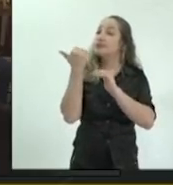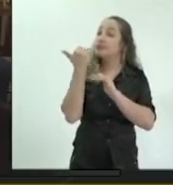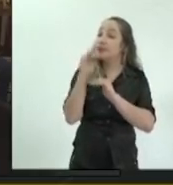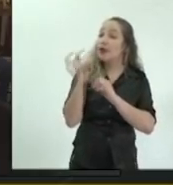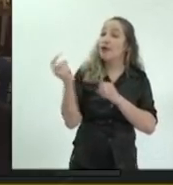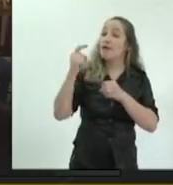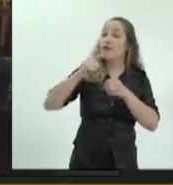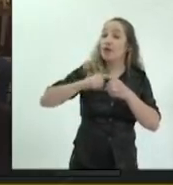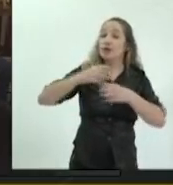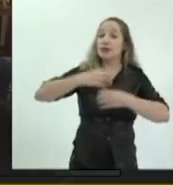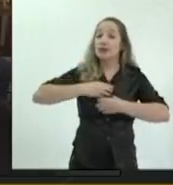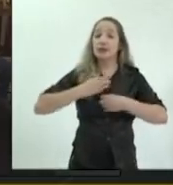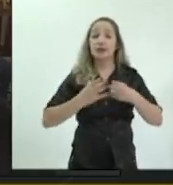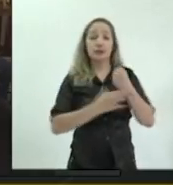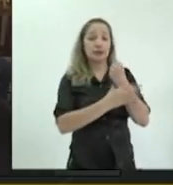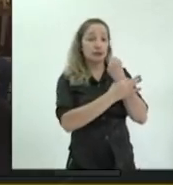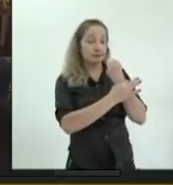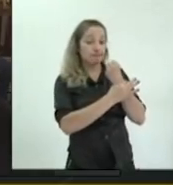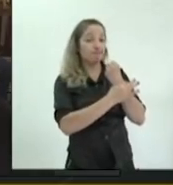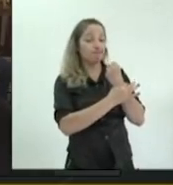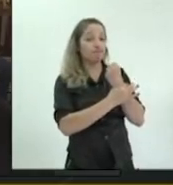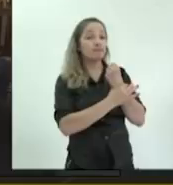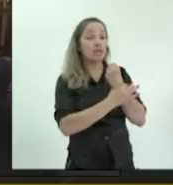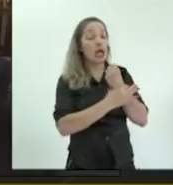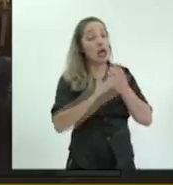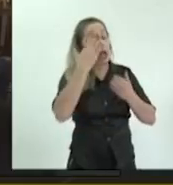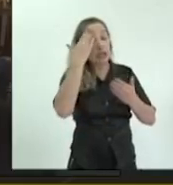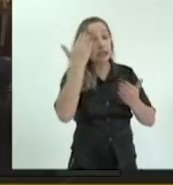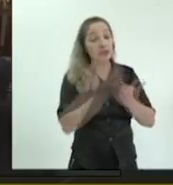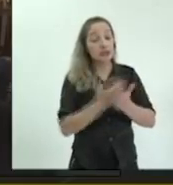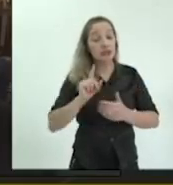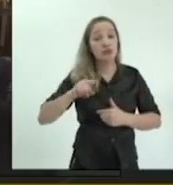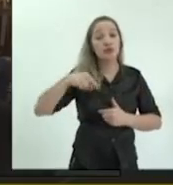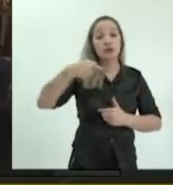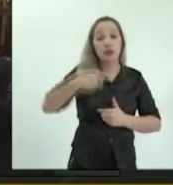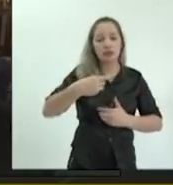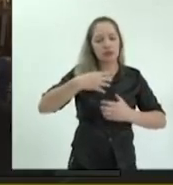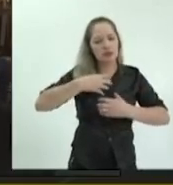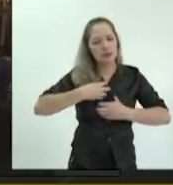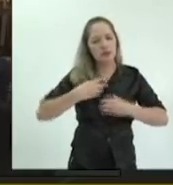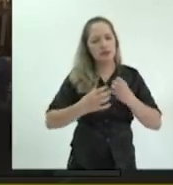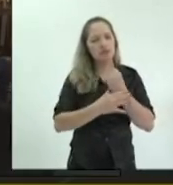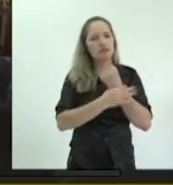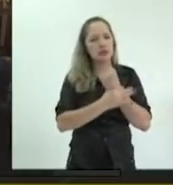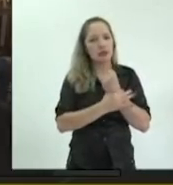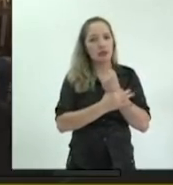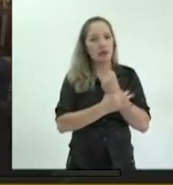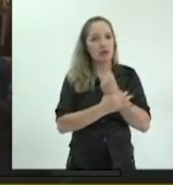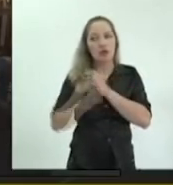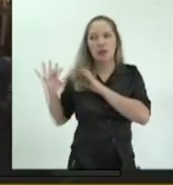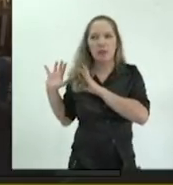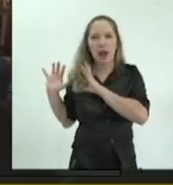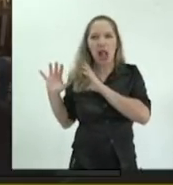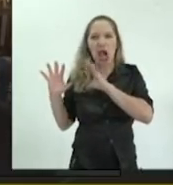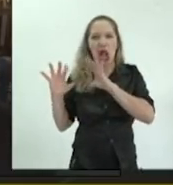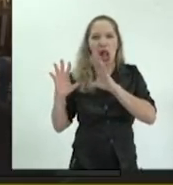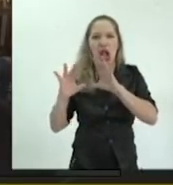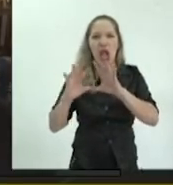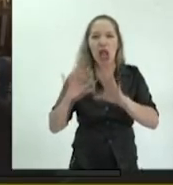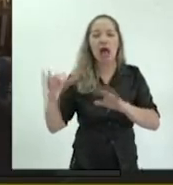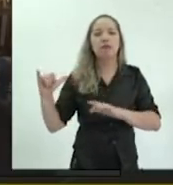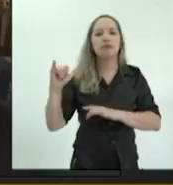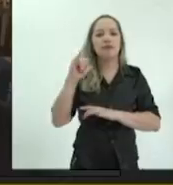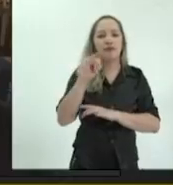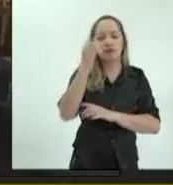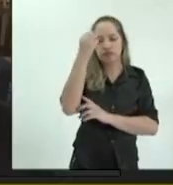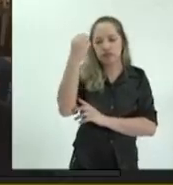efeito manada de muita gente planejando viagem ao mesmo tempo. Por enquanto, os sinais são muito tênues, as pessoas estão começando a sair de